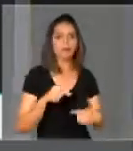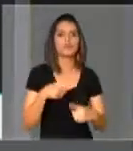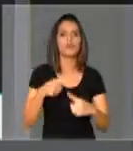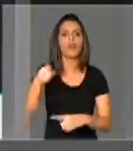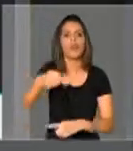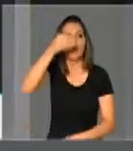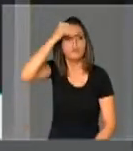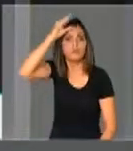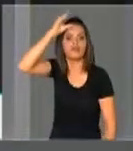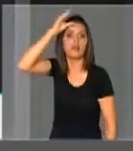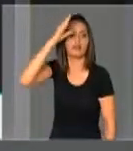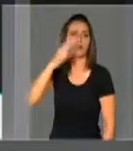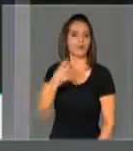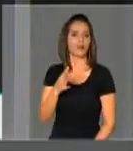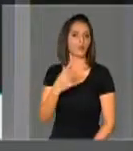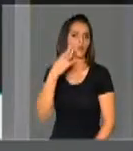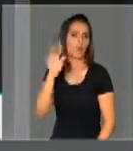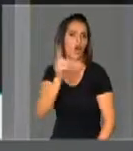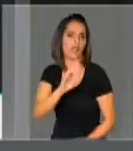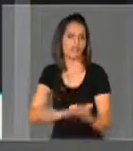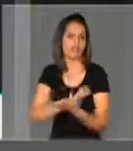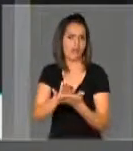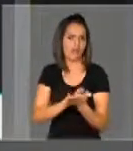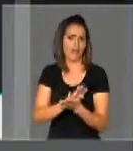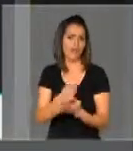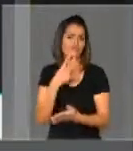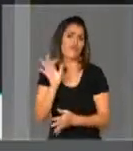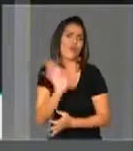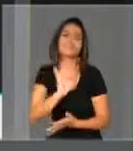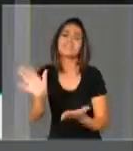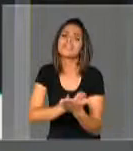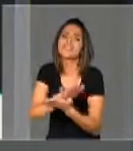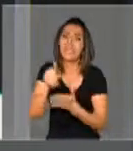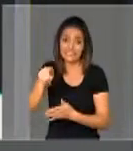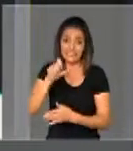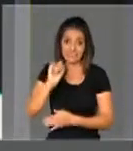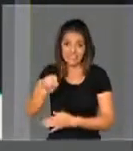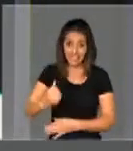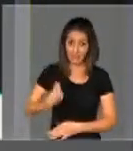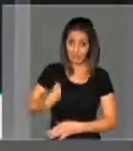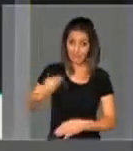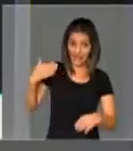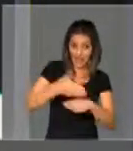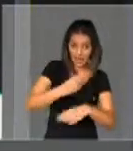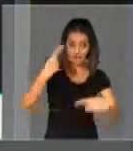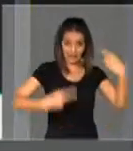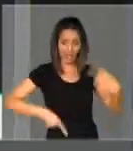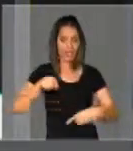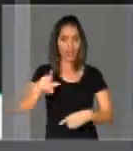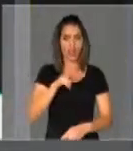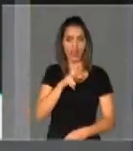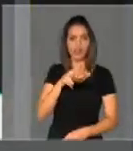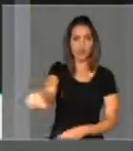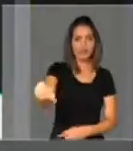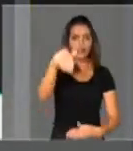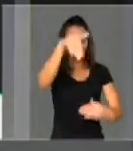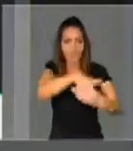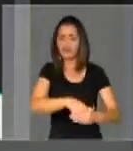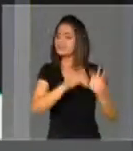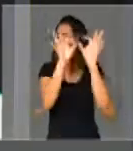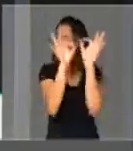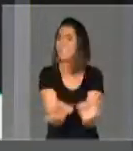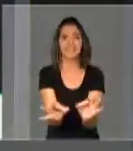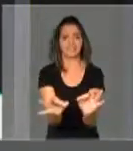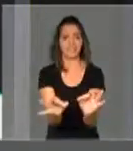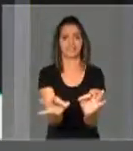conhecimento. E se ele tivesse participado de algum debate, ele teria sido derrotado nas